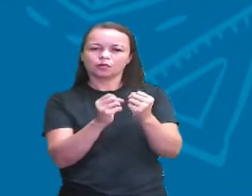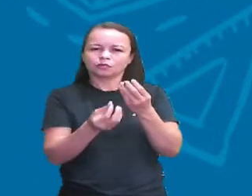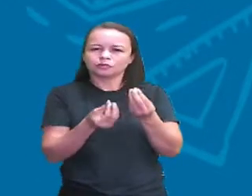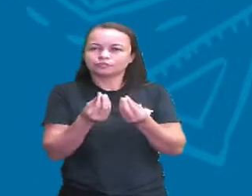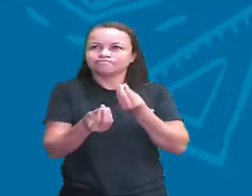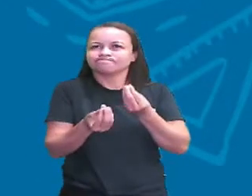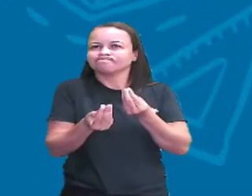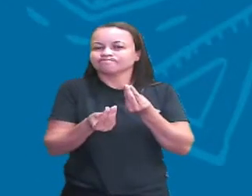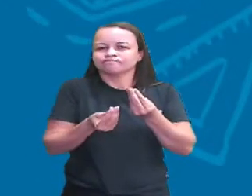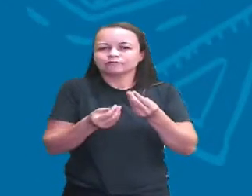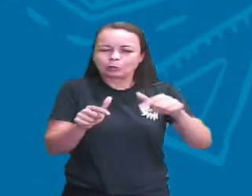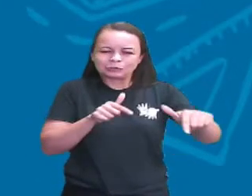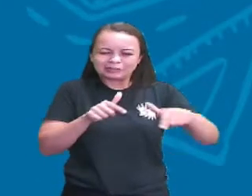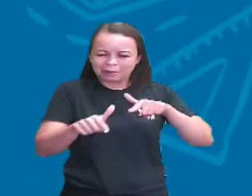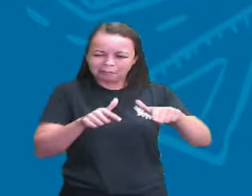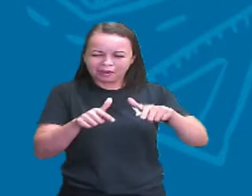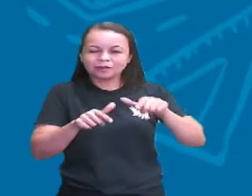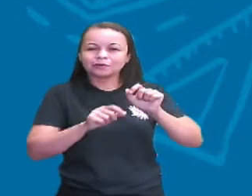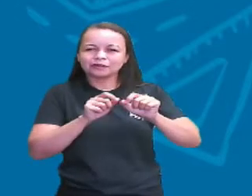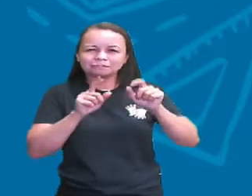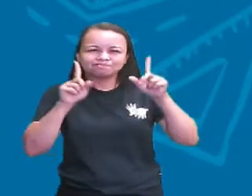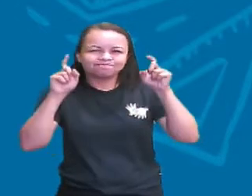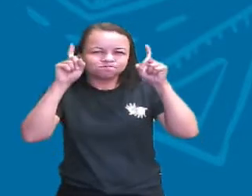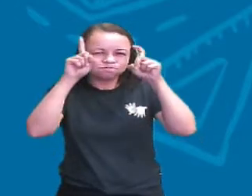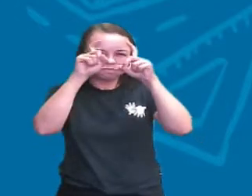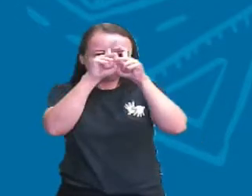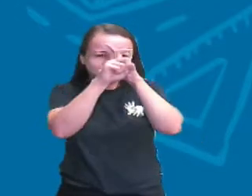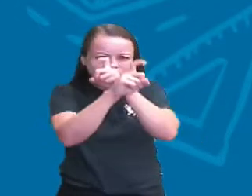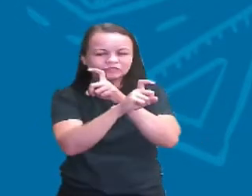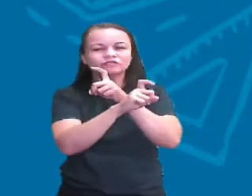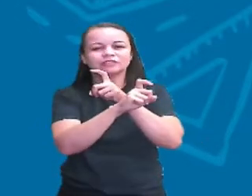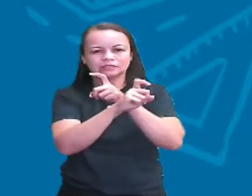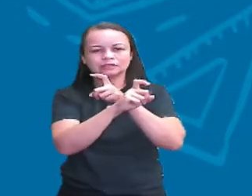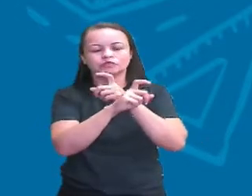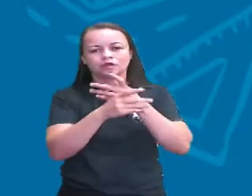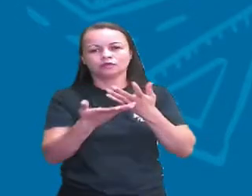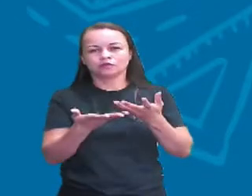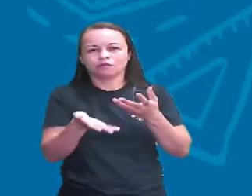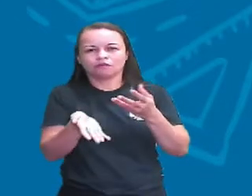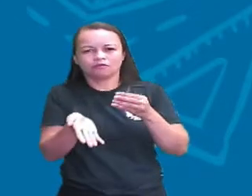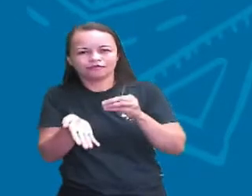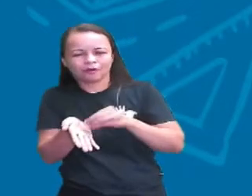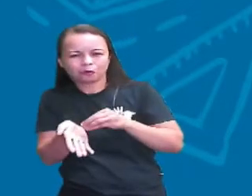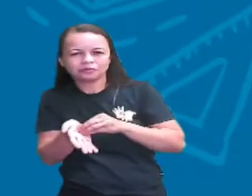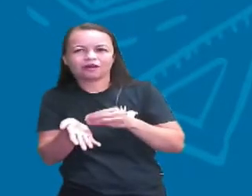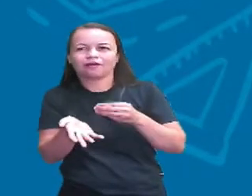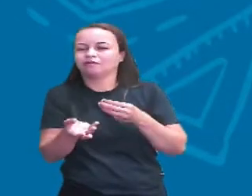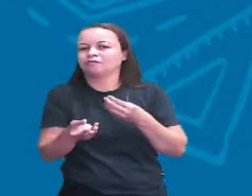de trabalho era uma condição muito difícil para o trabalhador. Né? Faltava